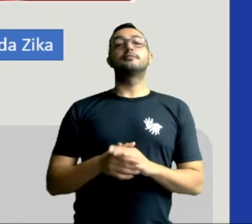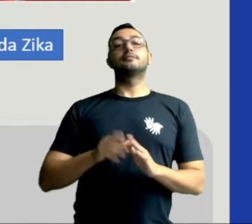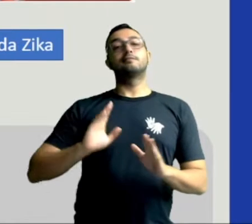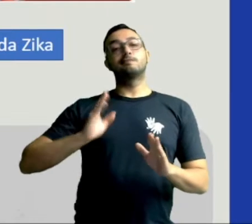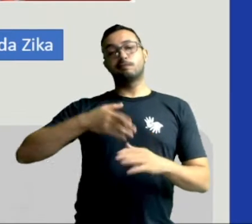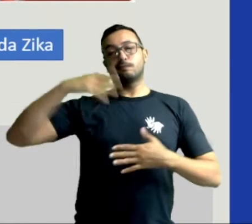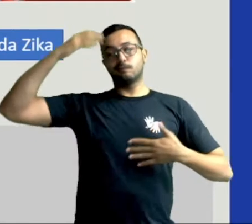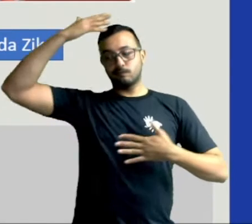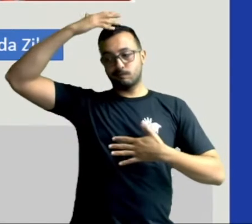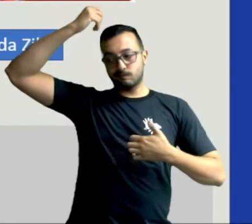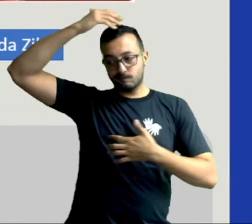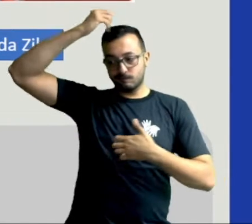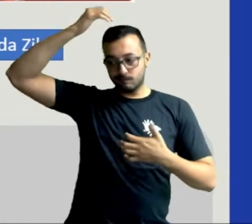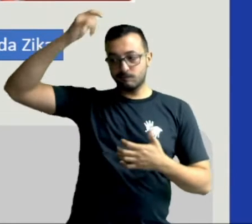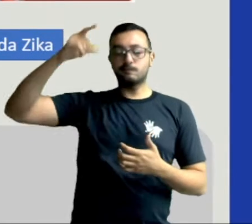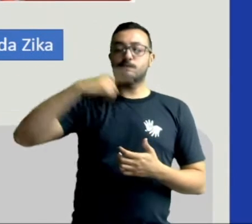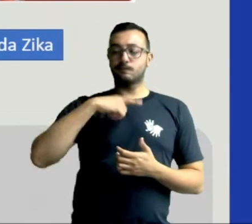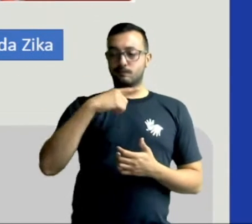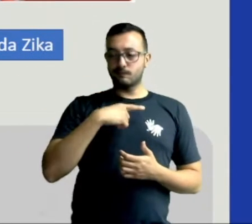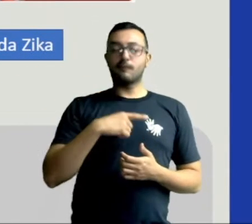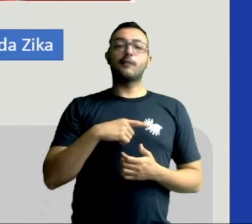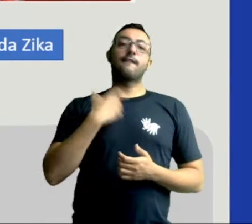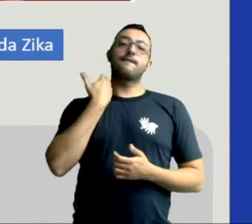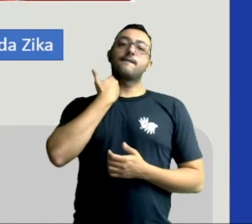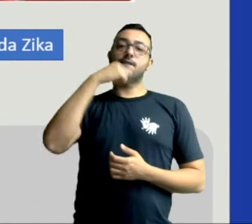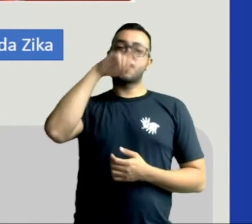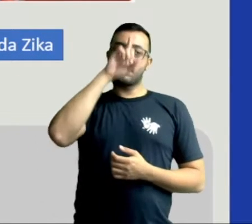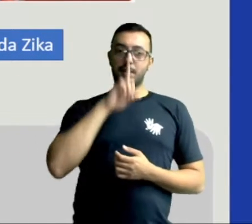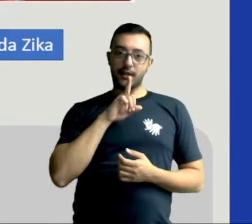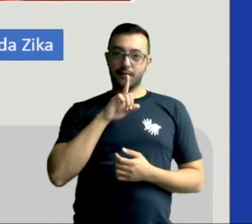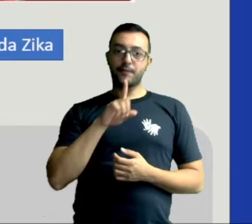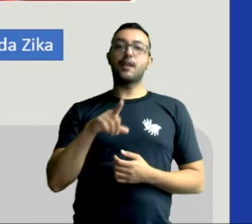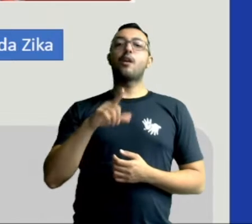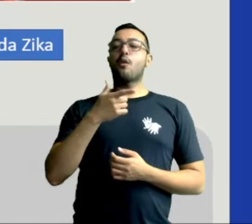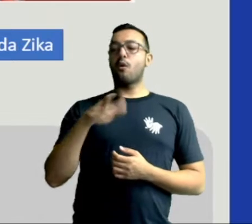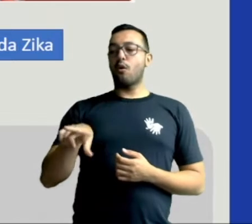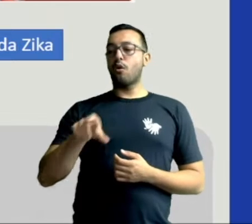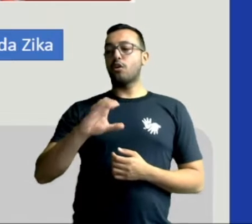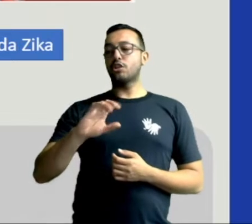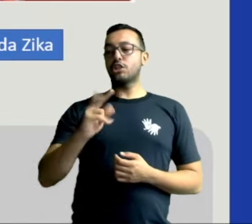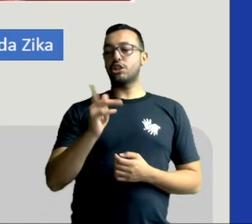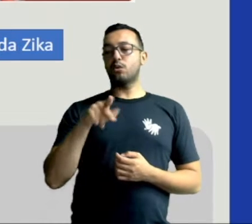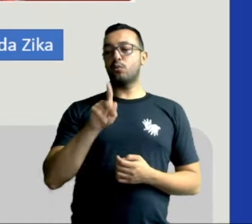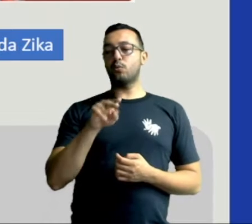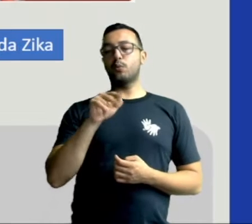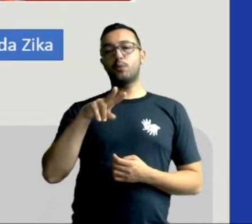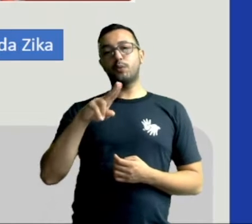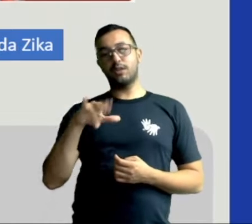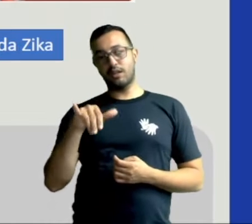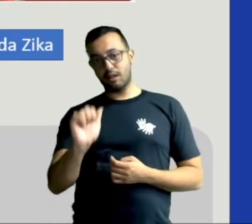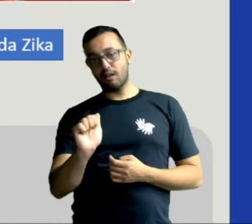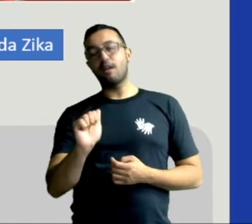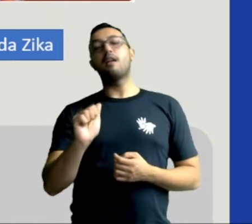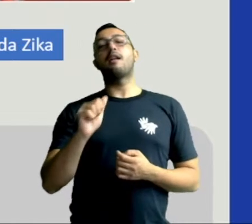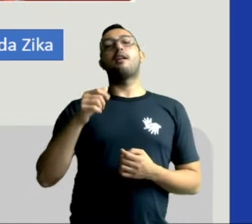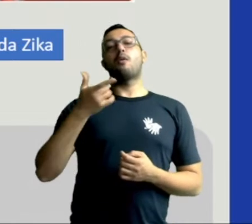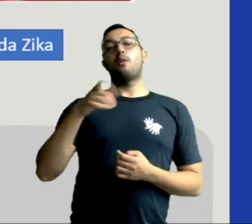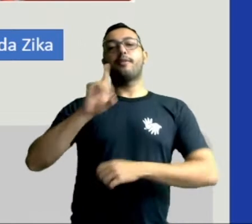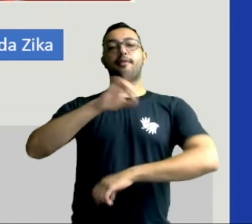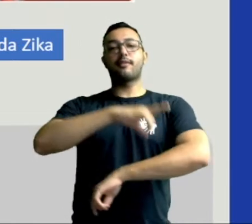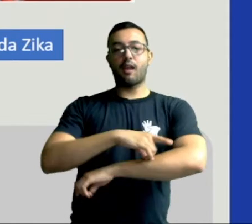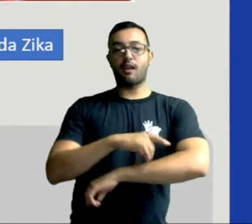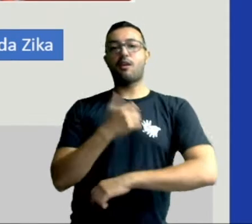os macacos. Temos a febre amarela, a febre chikungunya, a dengue e a zika.